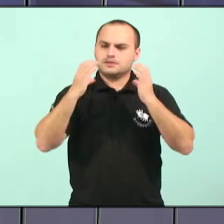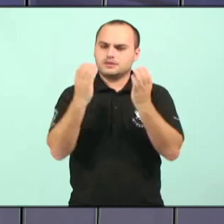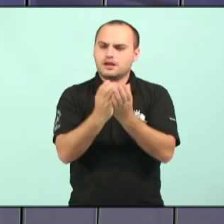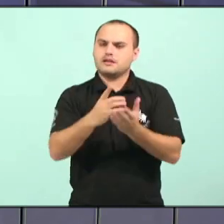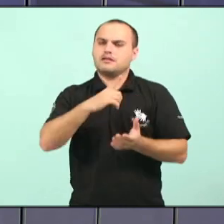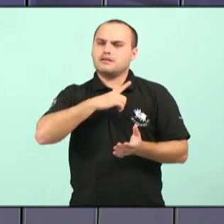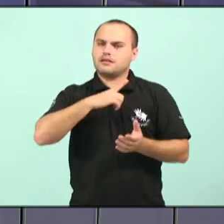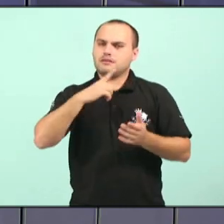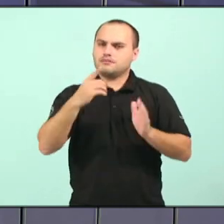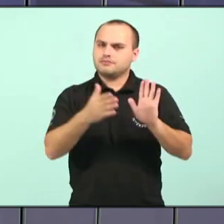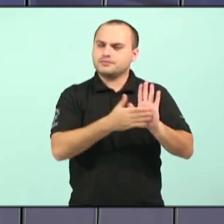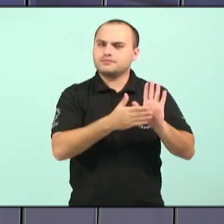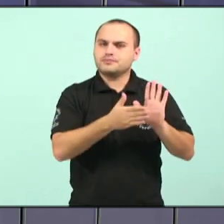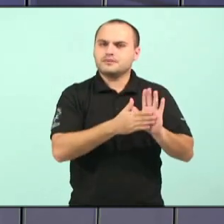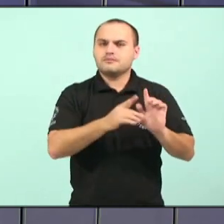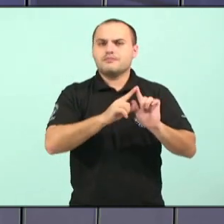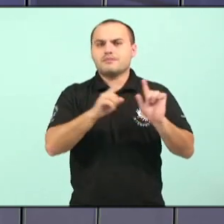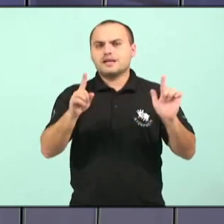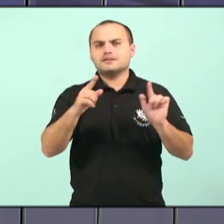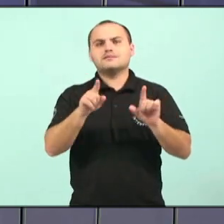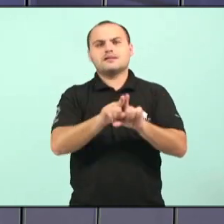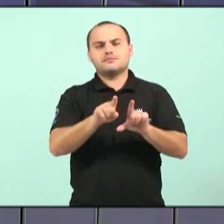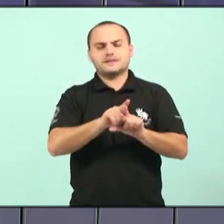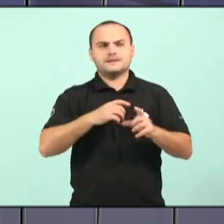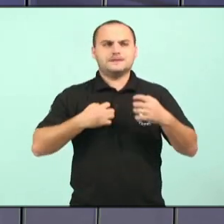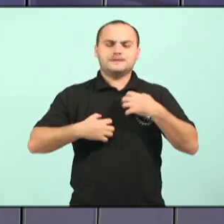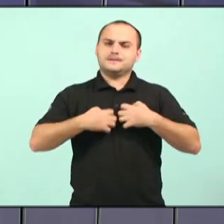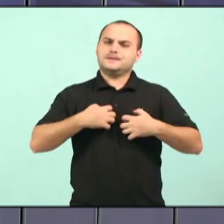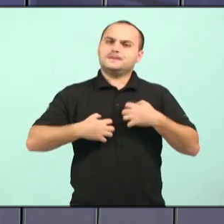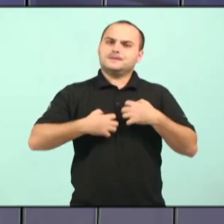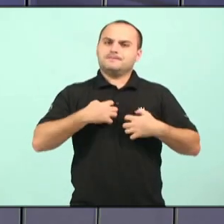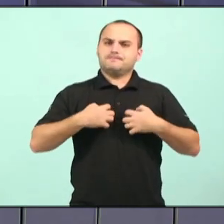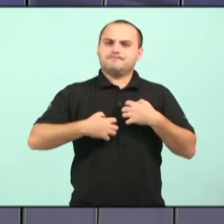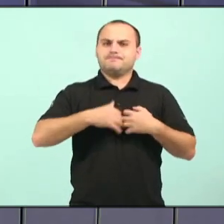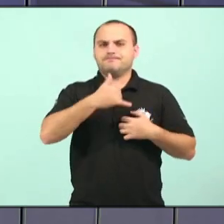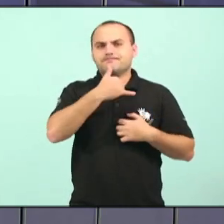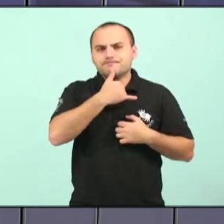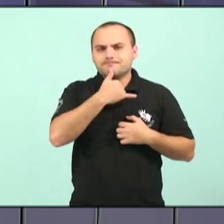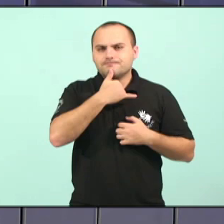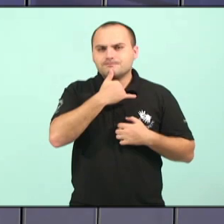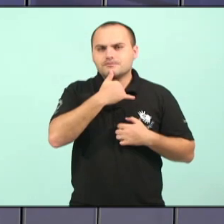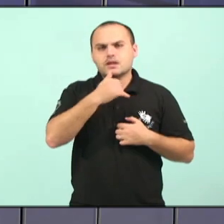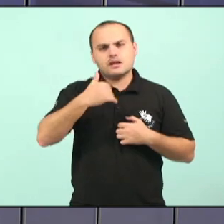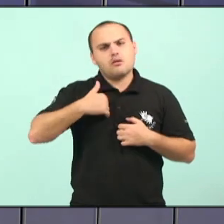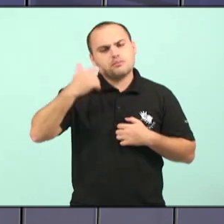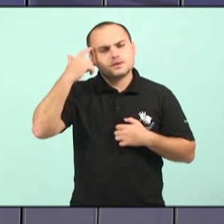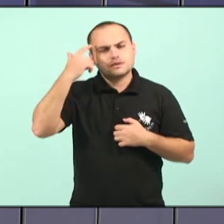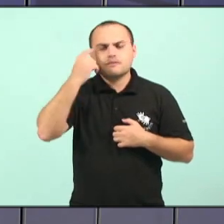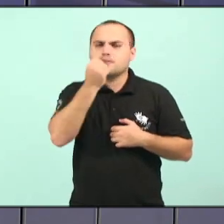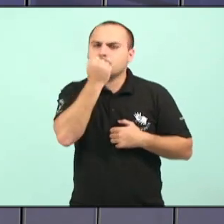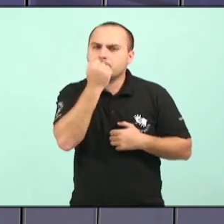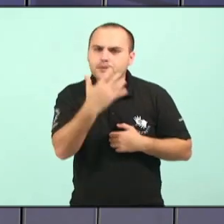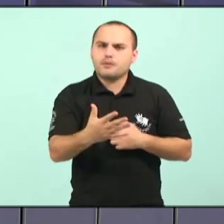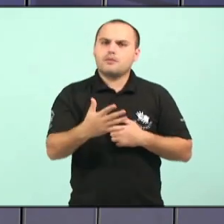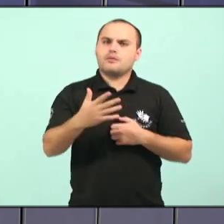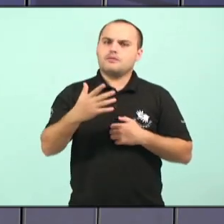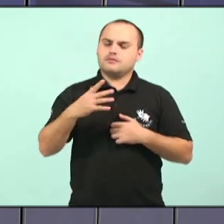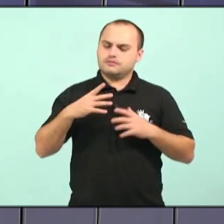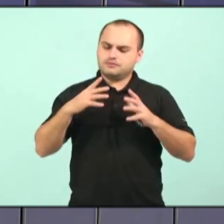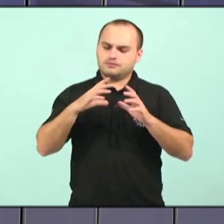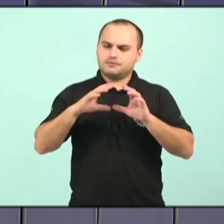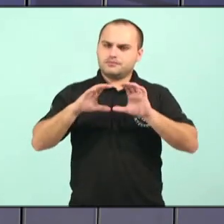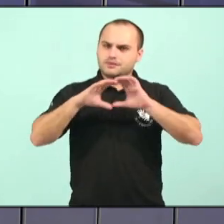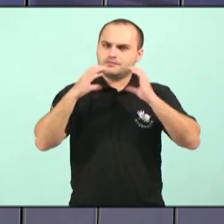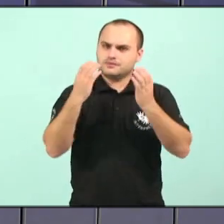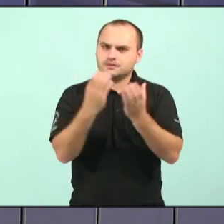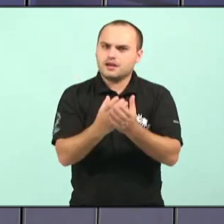também um sentimento de frustração, porque muitos projetos que eu entendia ser bom para a comunidade, bom para a governança, para a moralidade dentro das